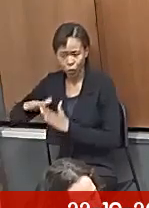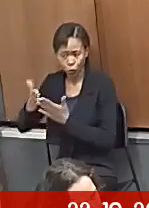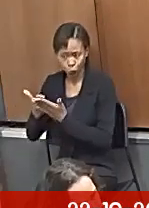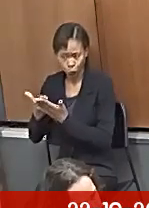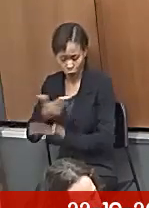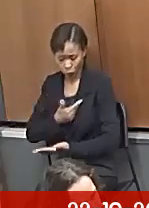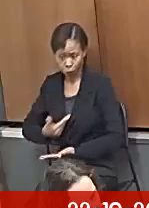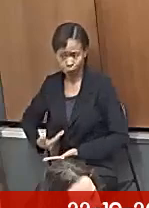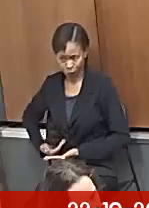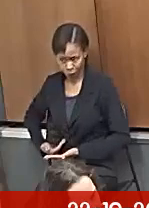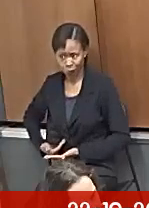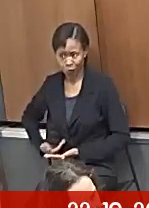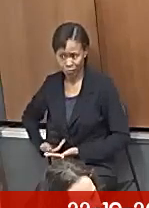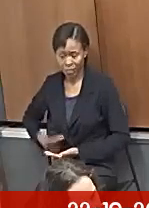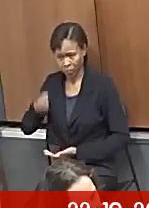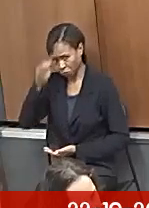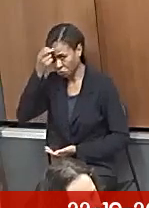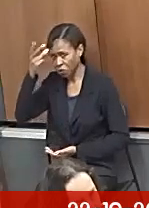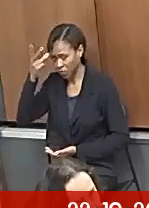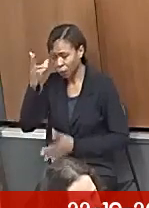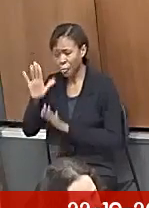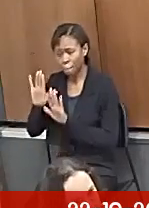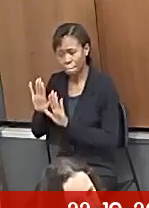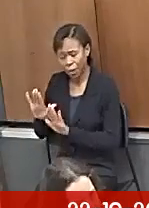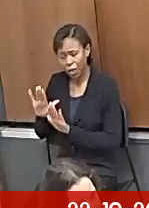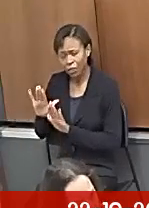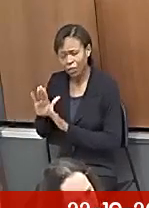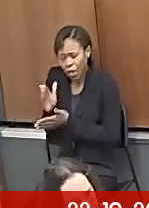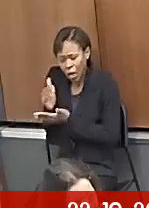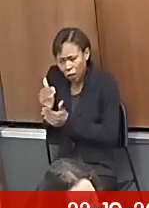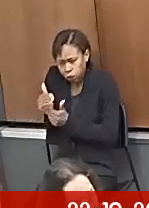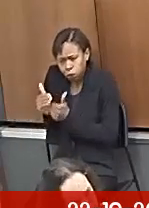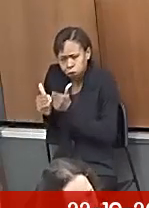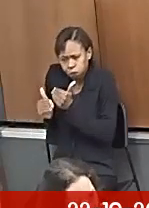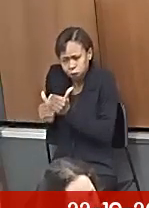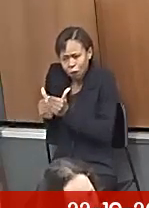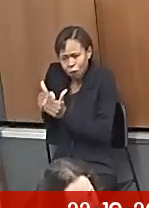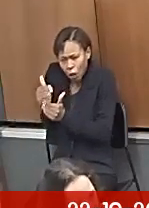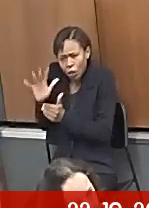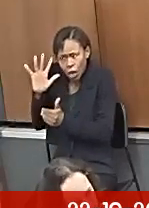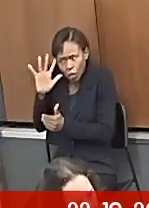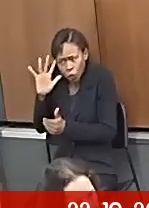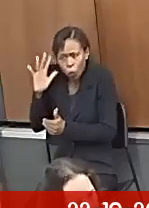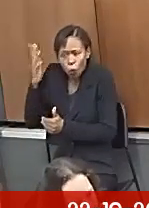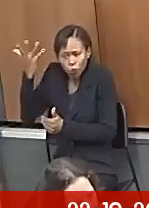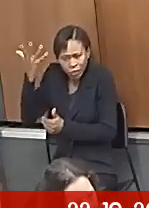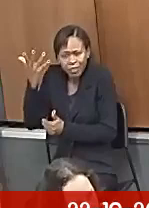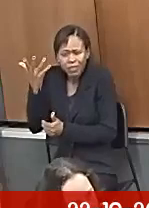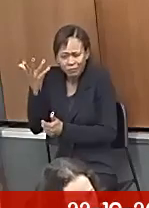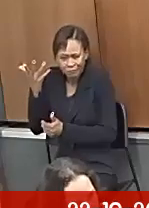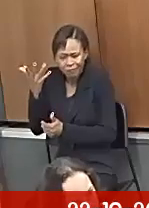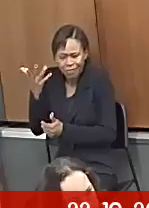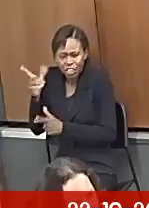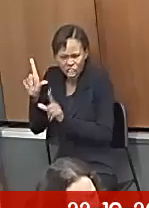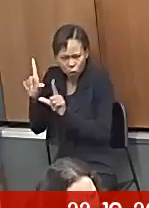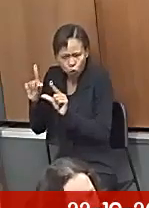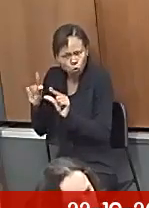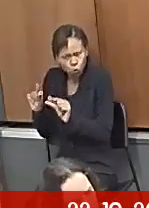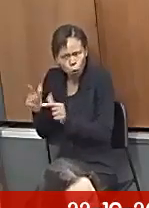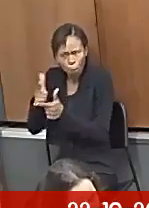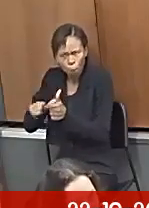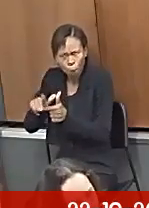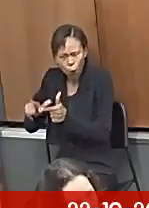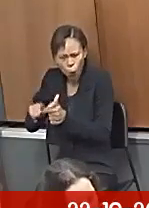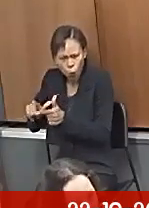certa forma, essa questão na rede pública vem sendo, aos poucos, saneada. A gente vê uma diminuição muito grande